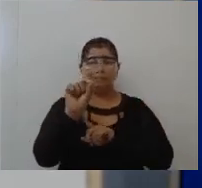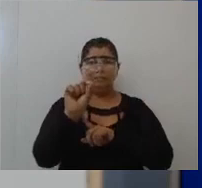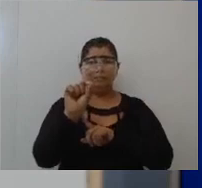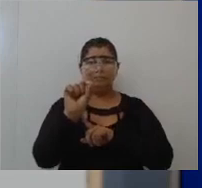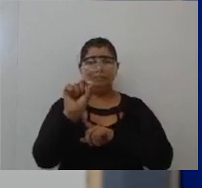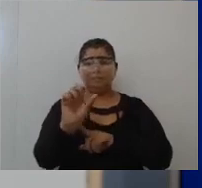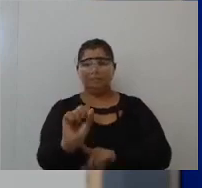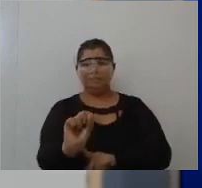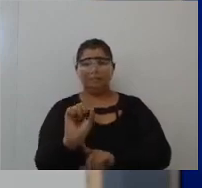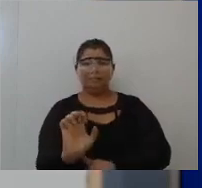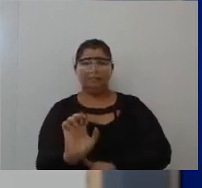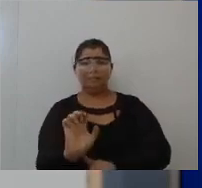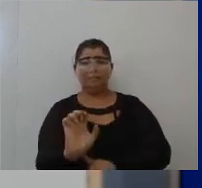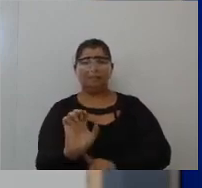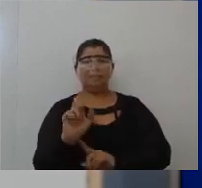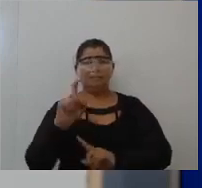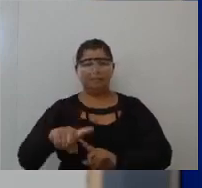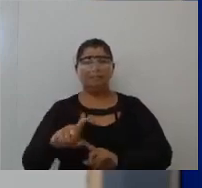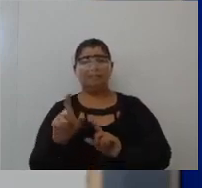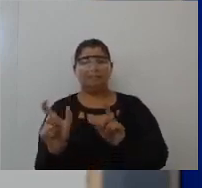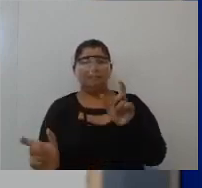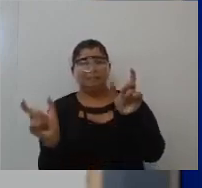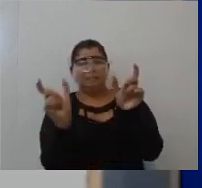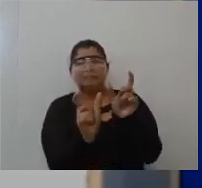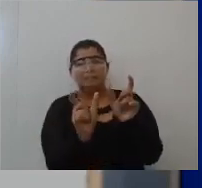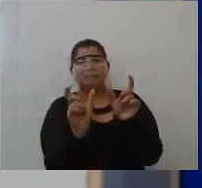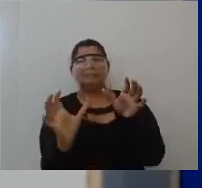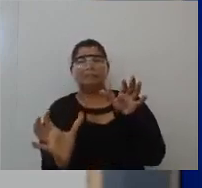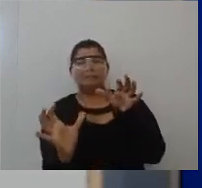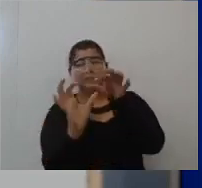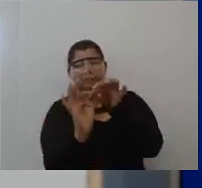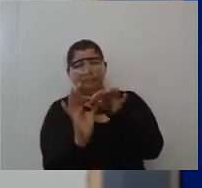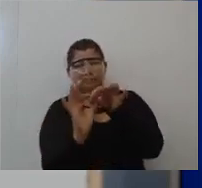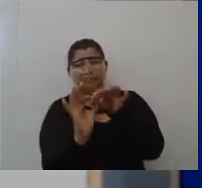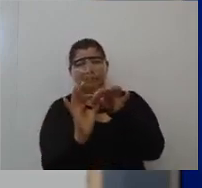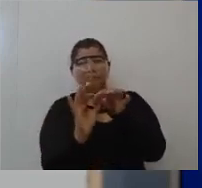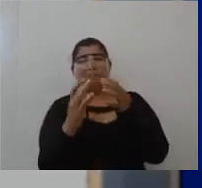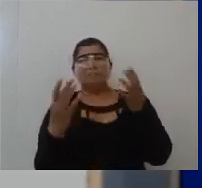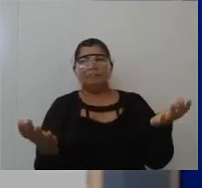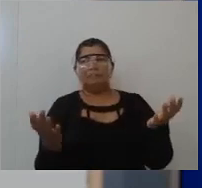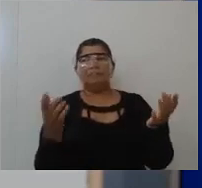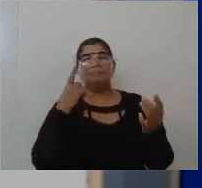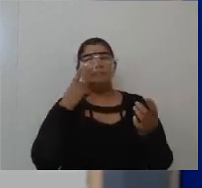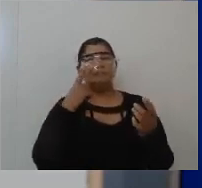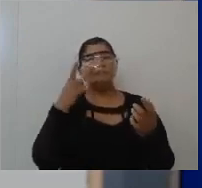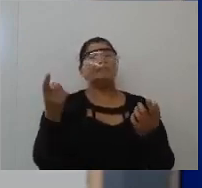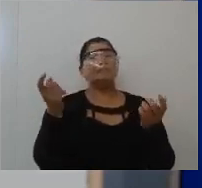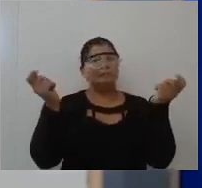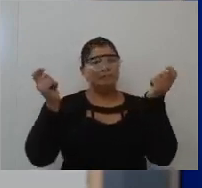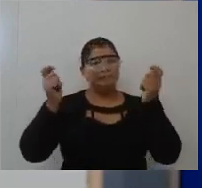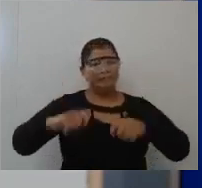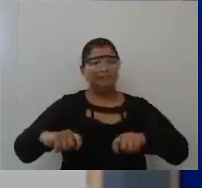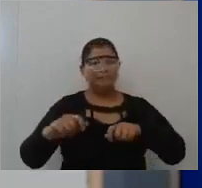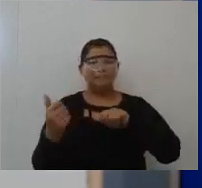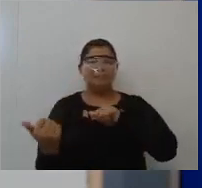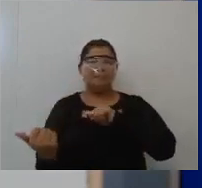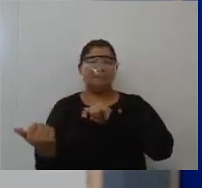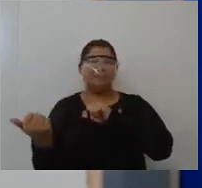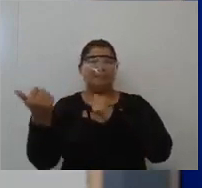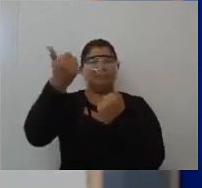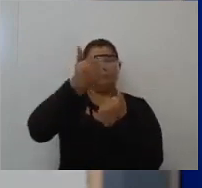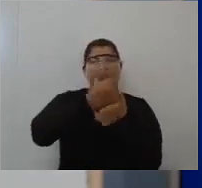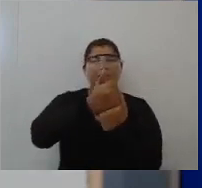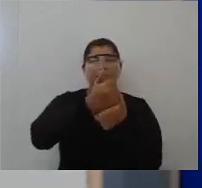e o se são conjunções integrantes? Eu vou poder substituir